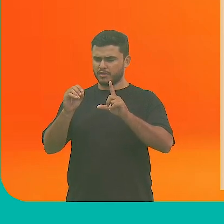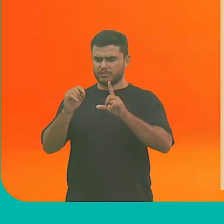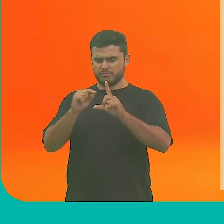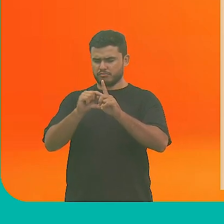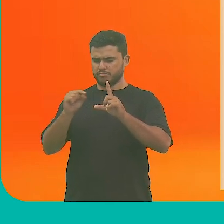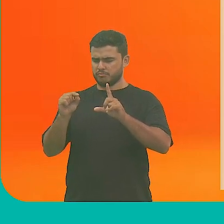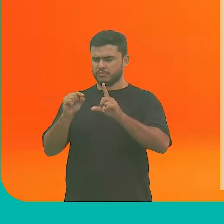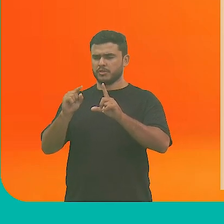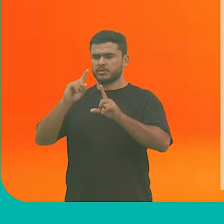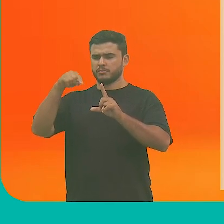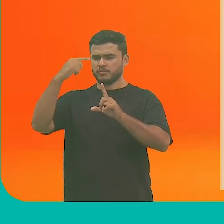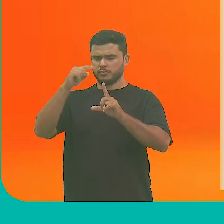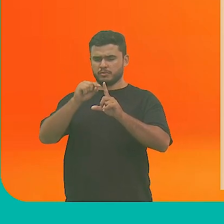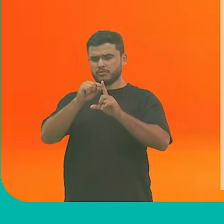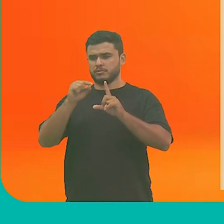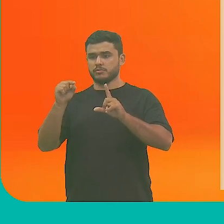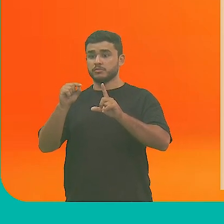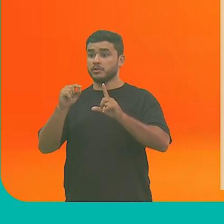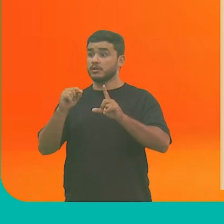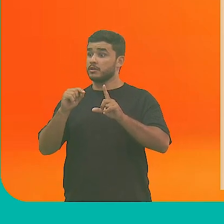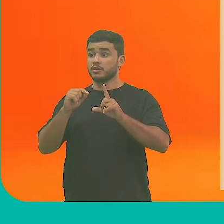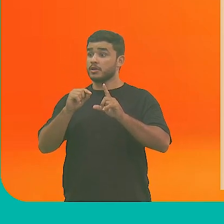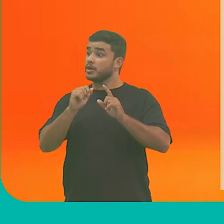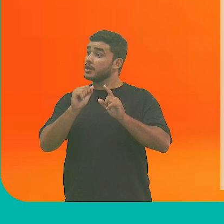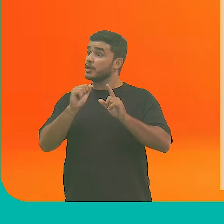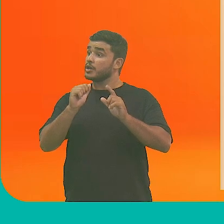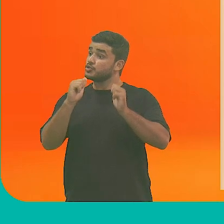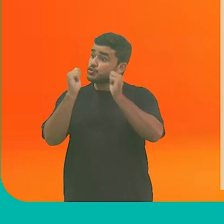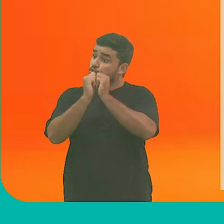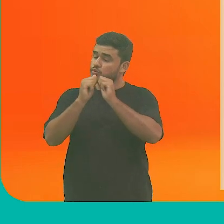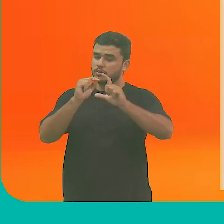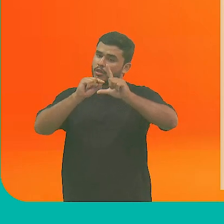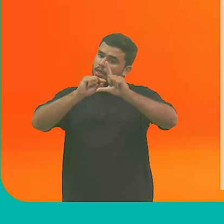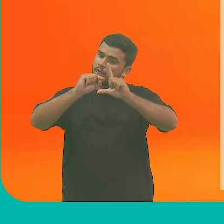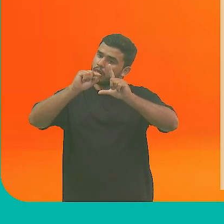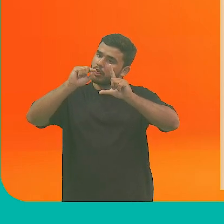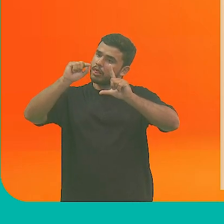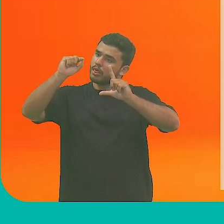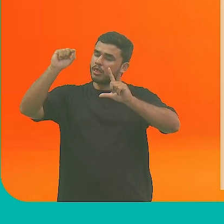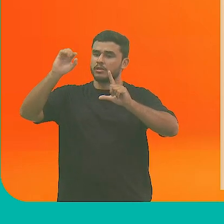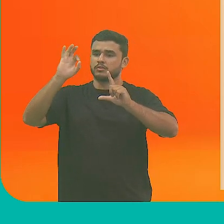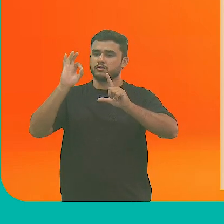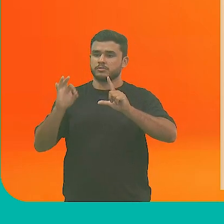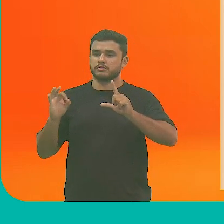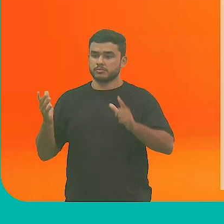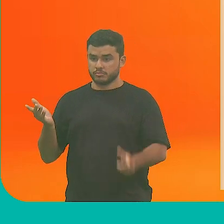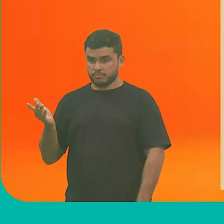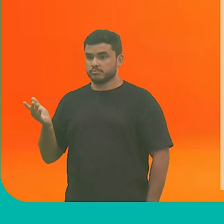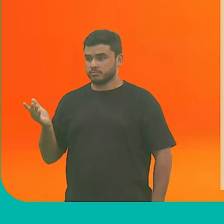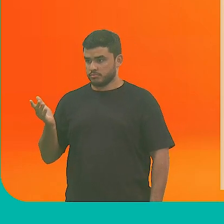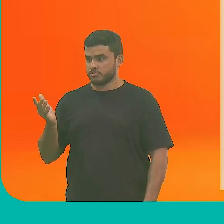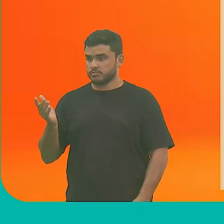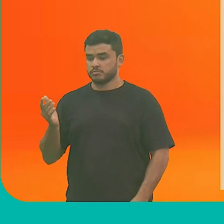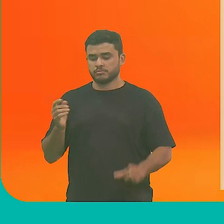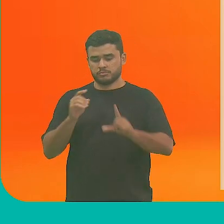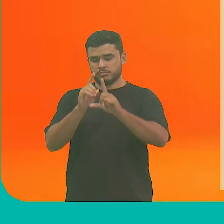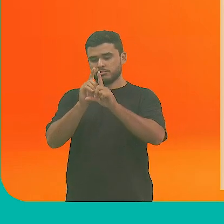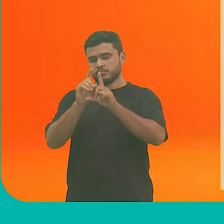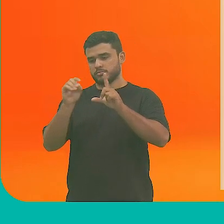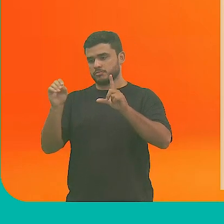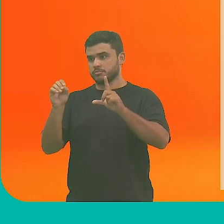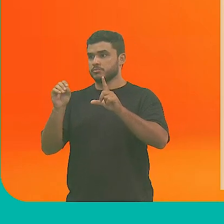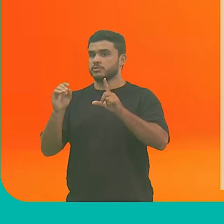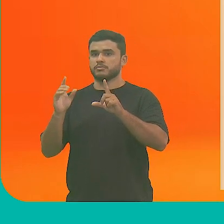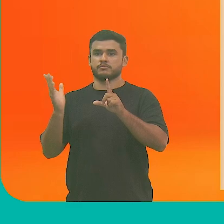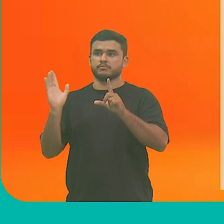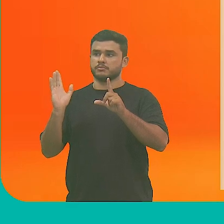fora. Porque ou ele parte de onde ele parou e aumenta, no item B ele está dizendo assim, ó, vai de 0 a 100,